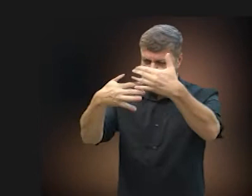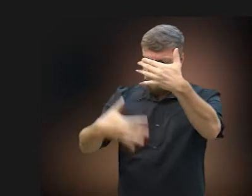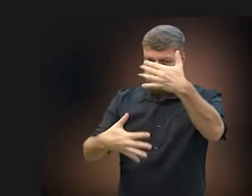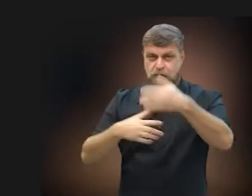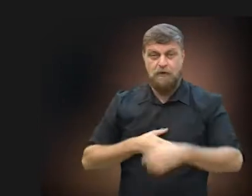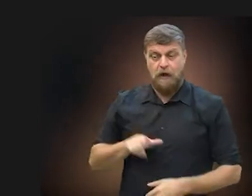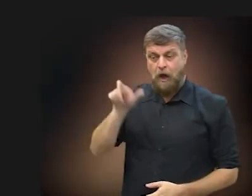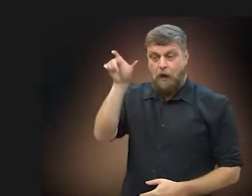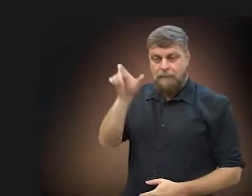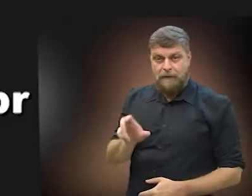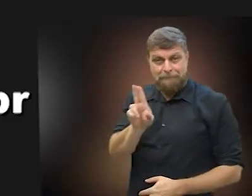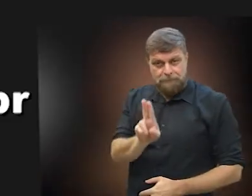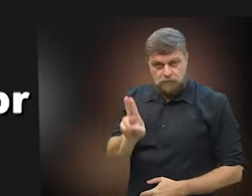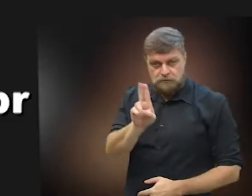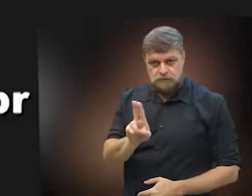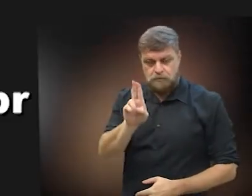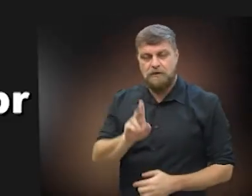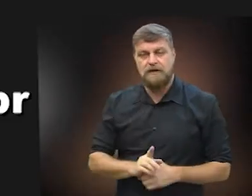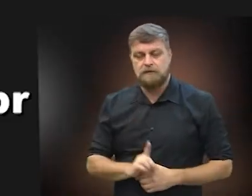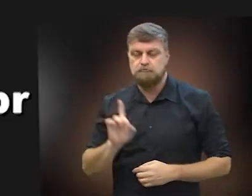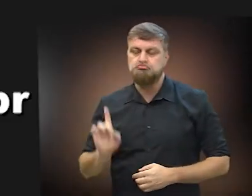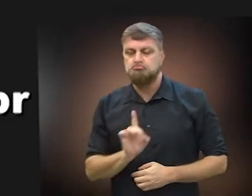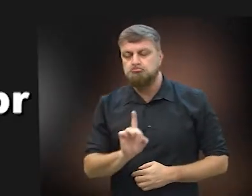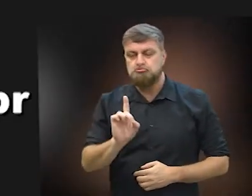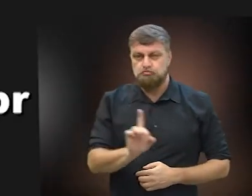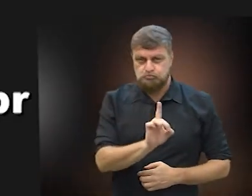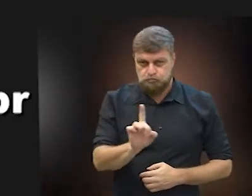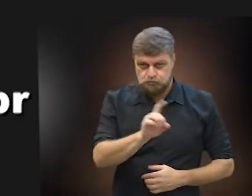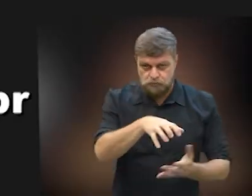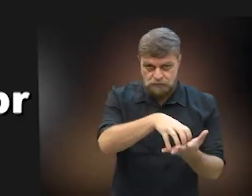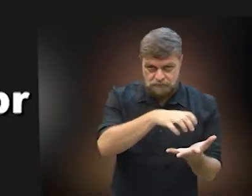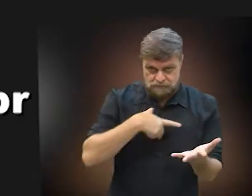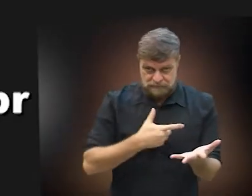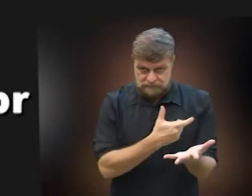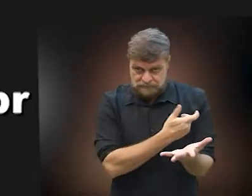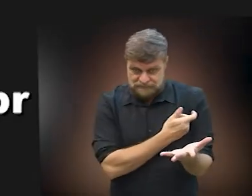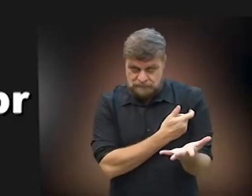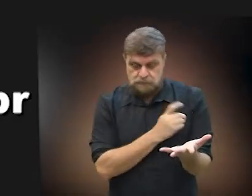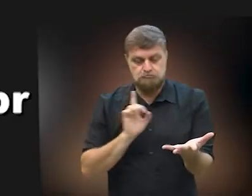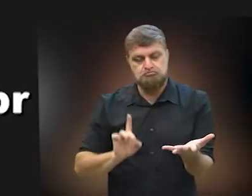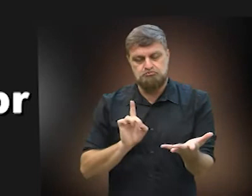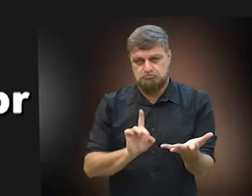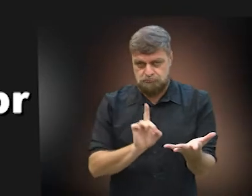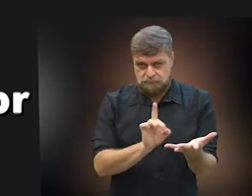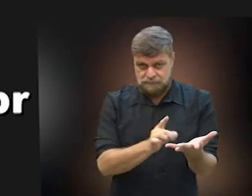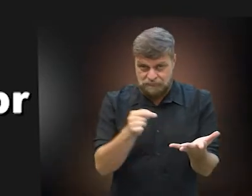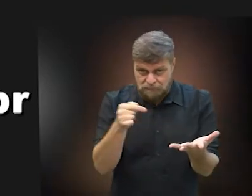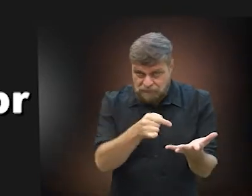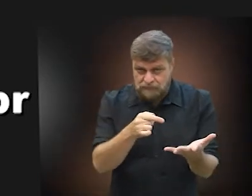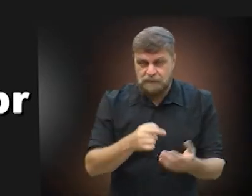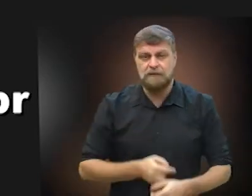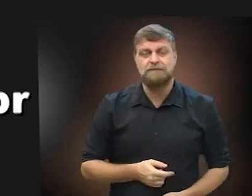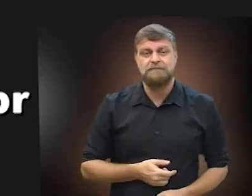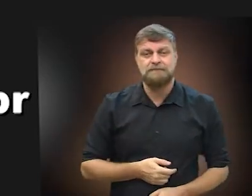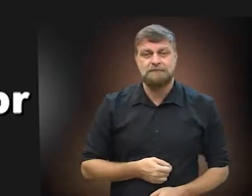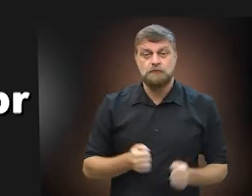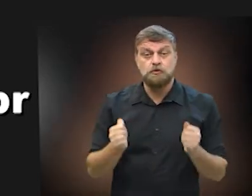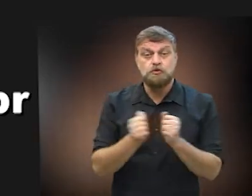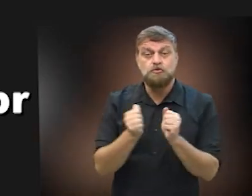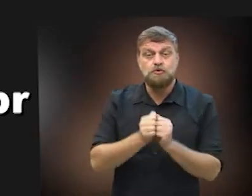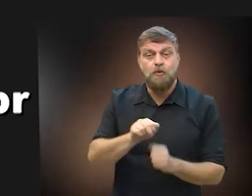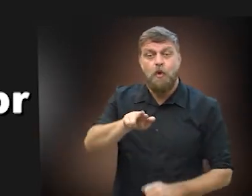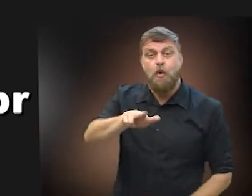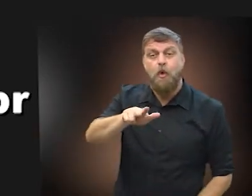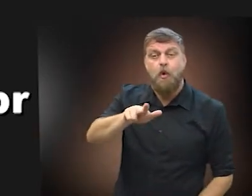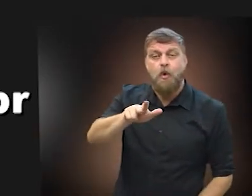Facebook semana passada de uma usuária do serviço que foi procurar atendimento na atenção